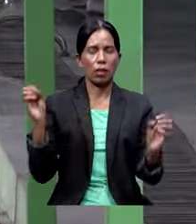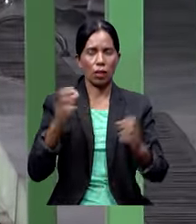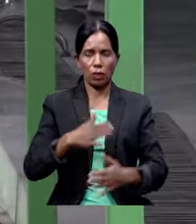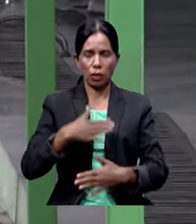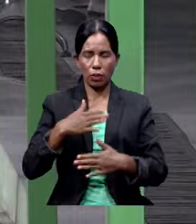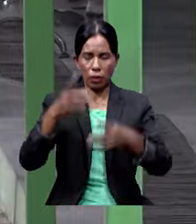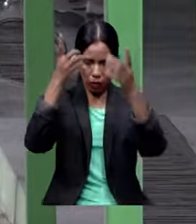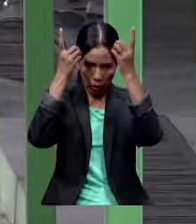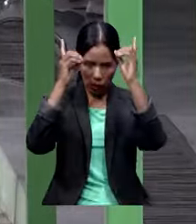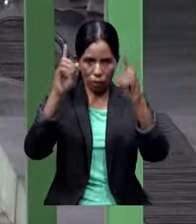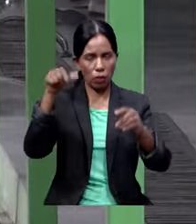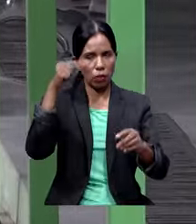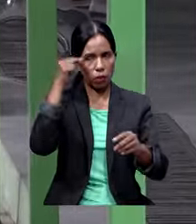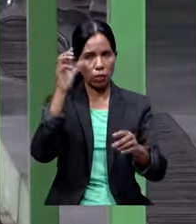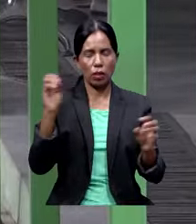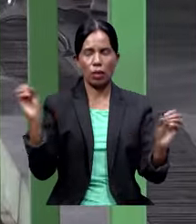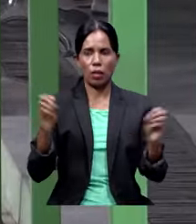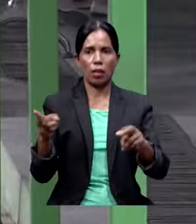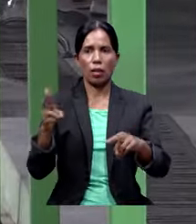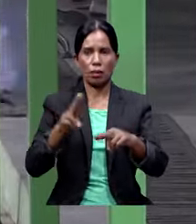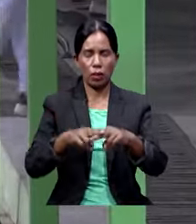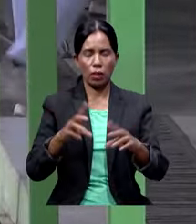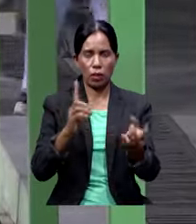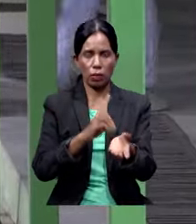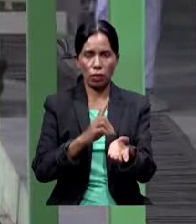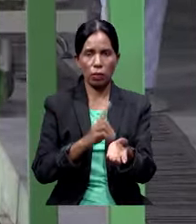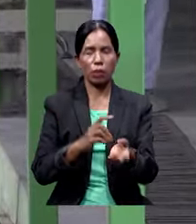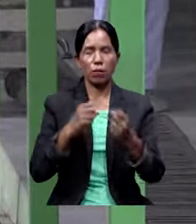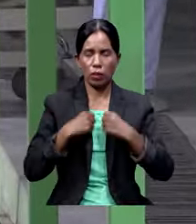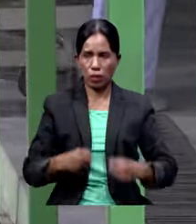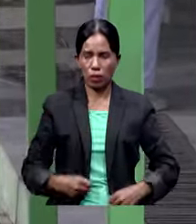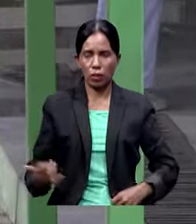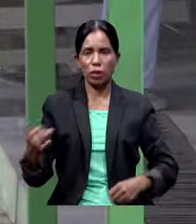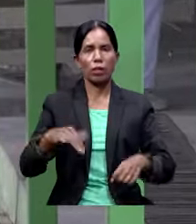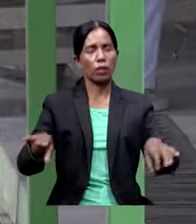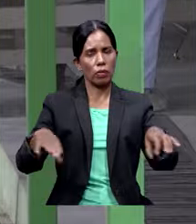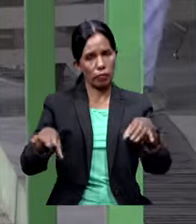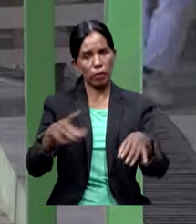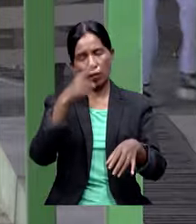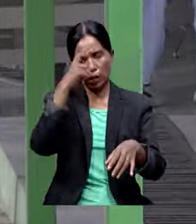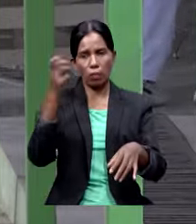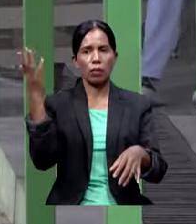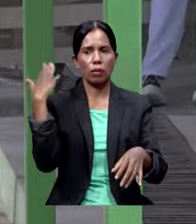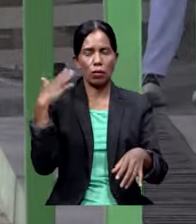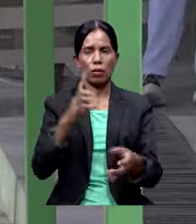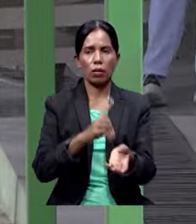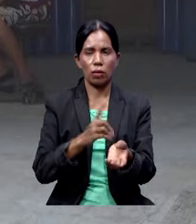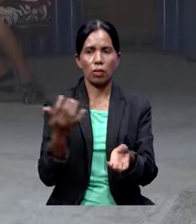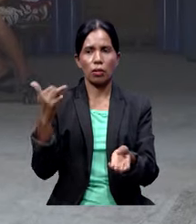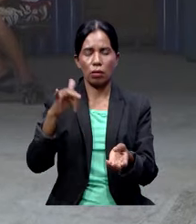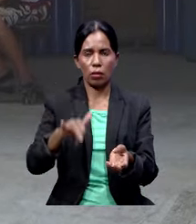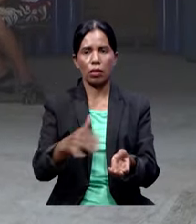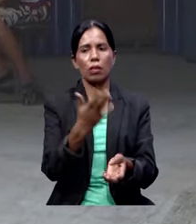com a decisão governo Nian nebela estende pessoal saúde contratado sirani contrato, tamba antes ne pessoal saúde